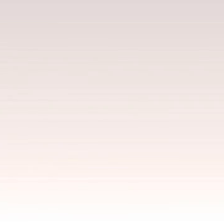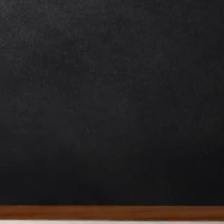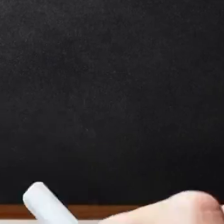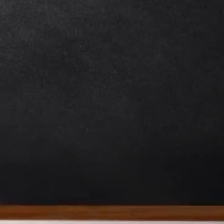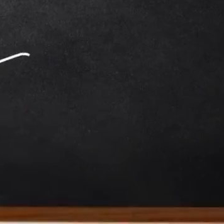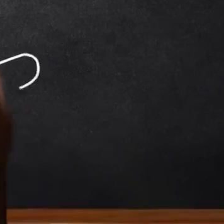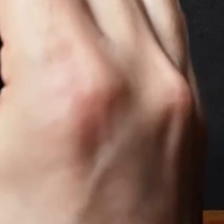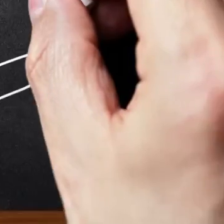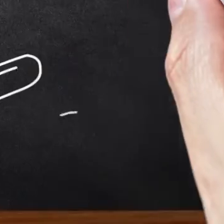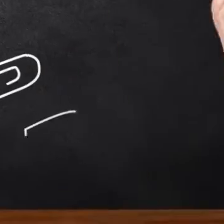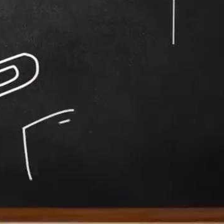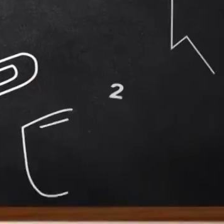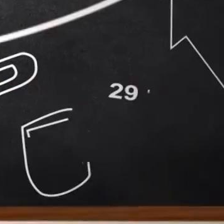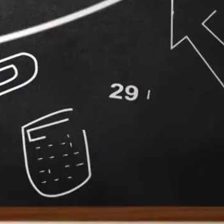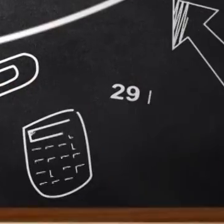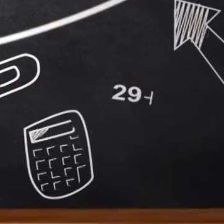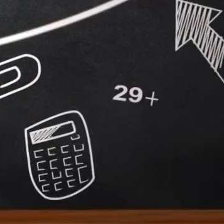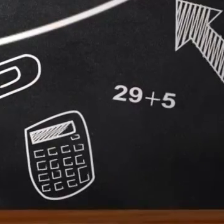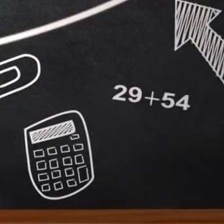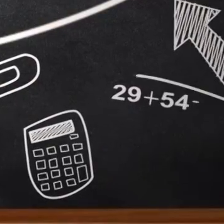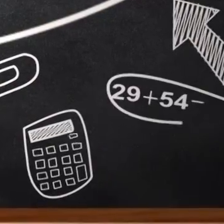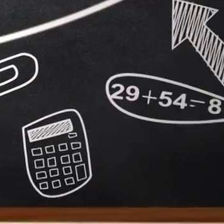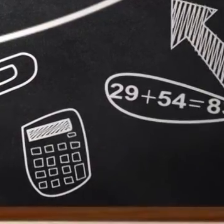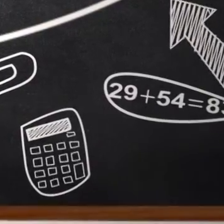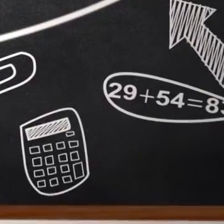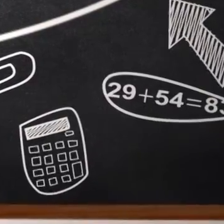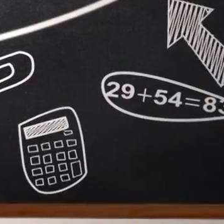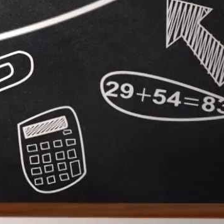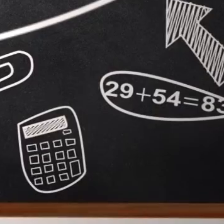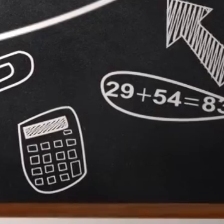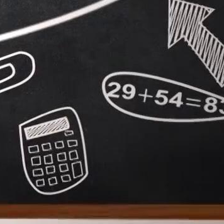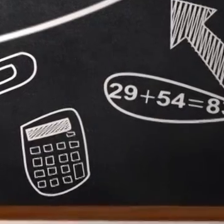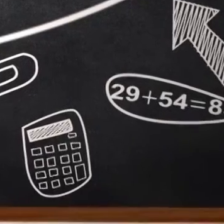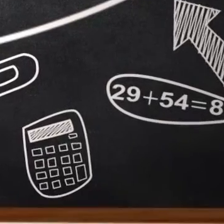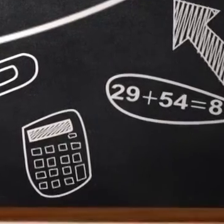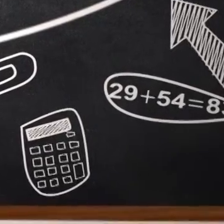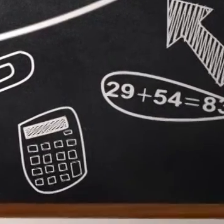E aí E aí